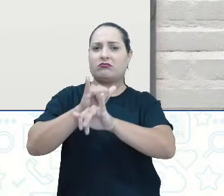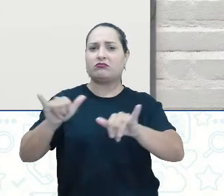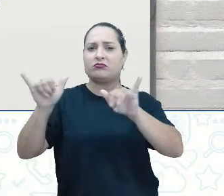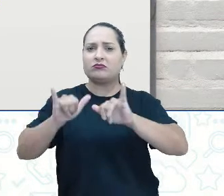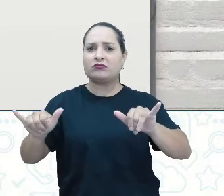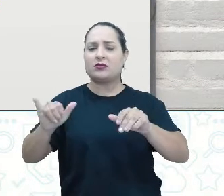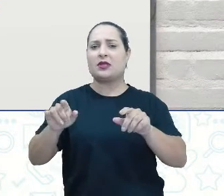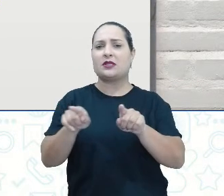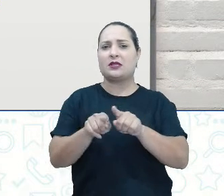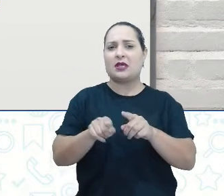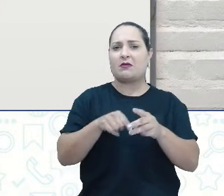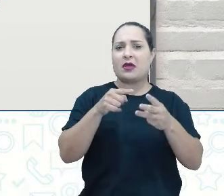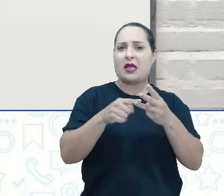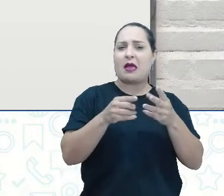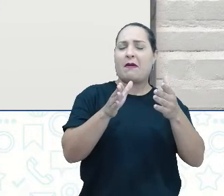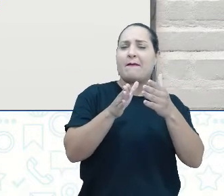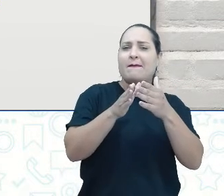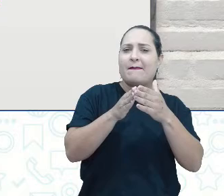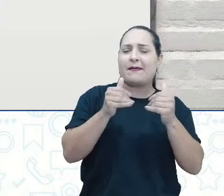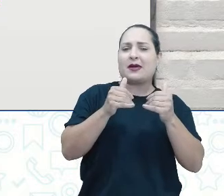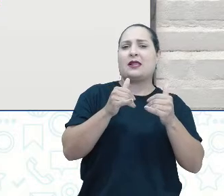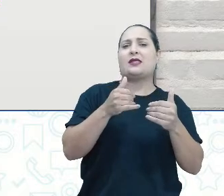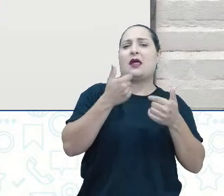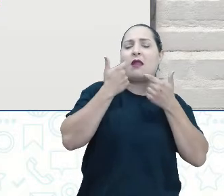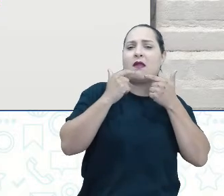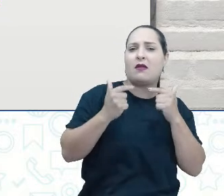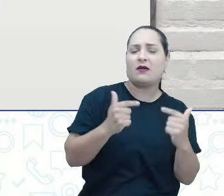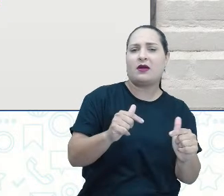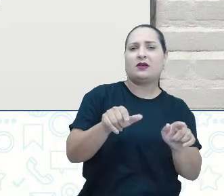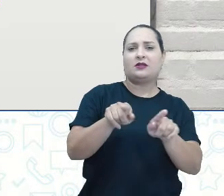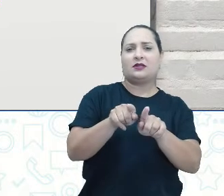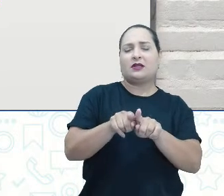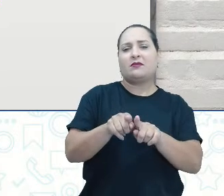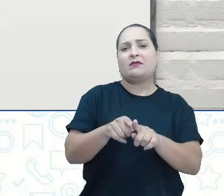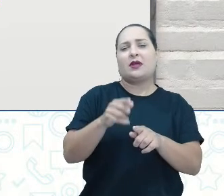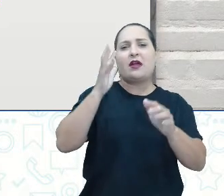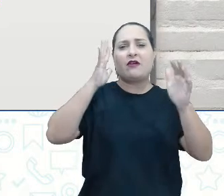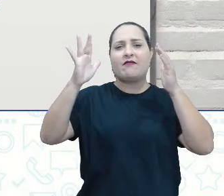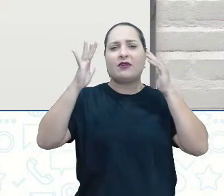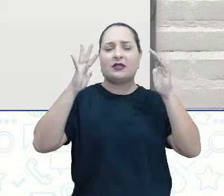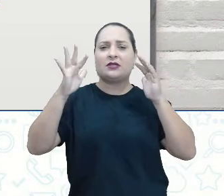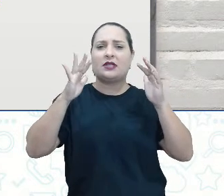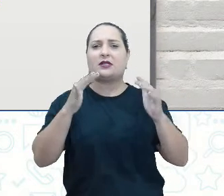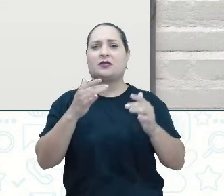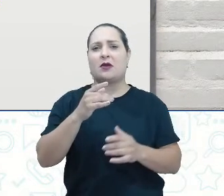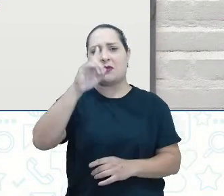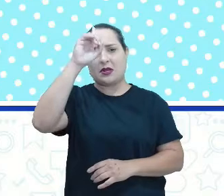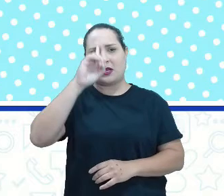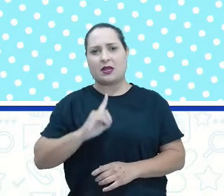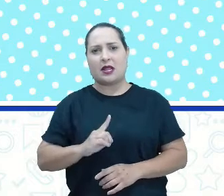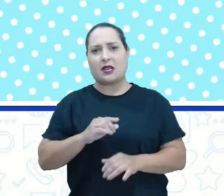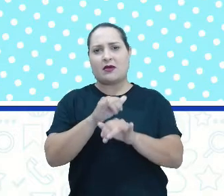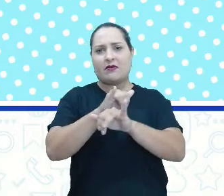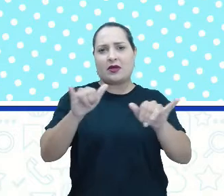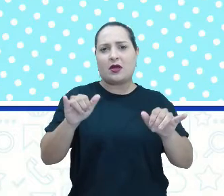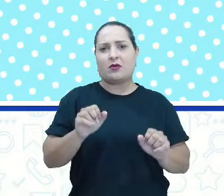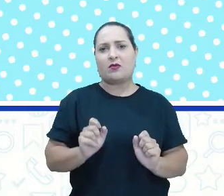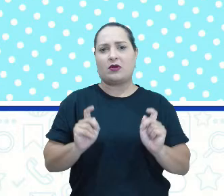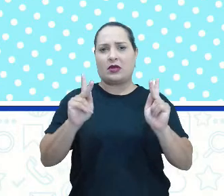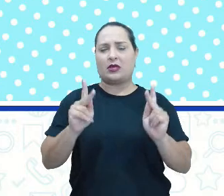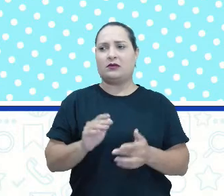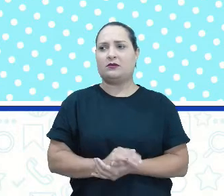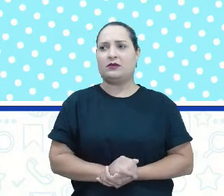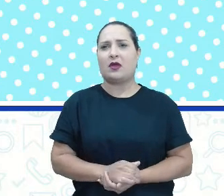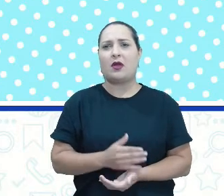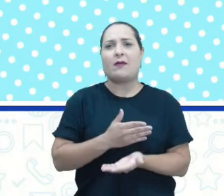função apelativa da linguagem e que a gente reflita junto sobre estereótipos na publicidade. Joia? Vamos lá. Eu